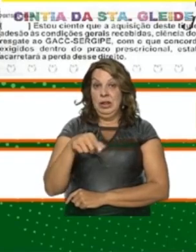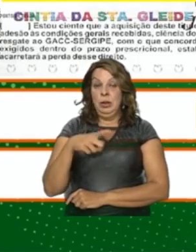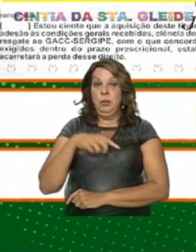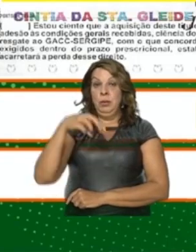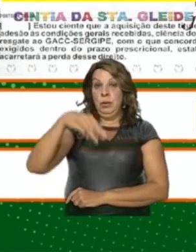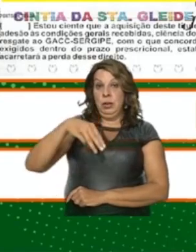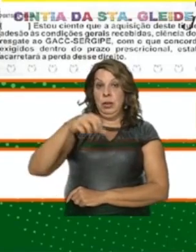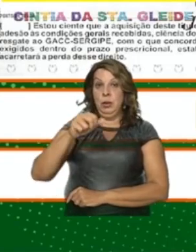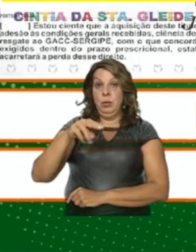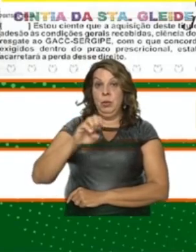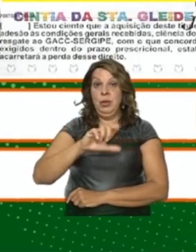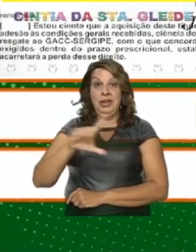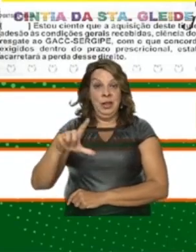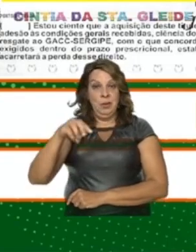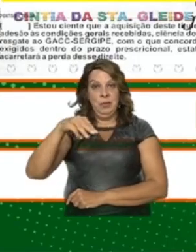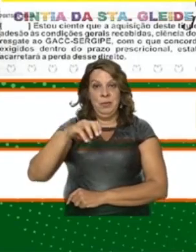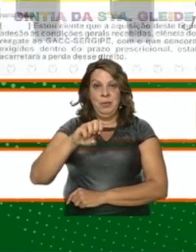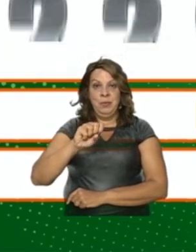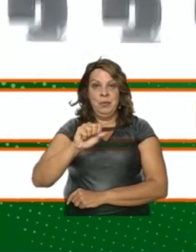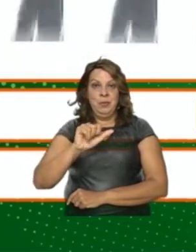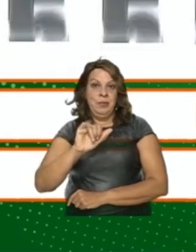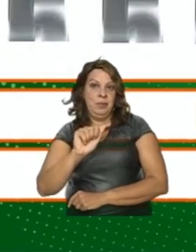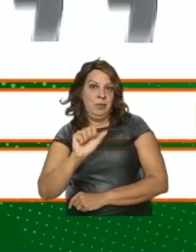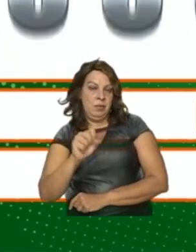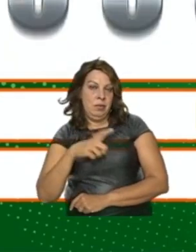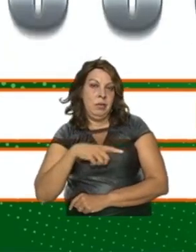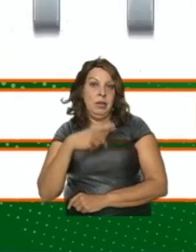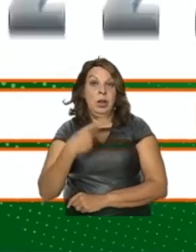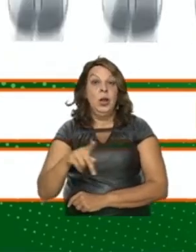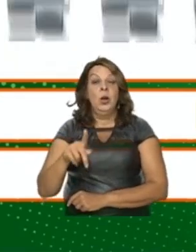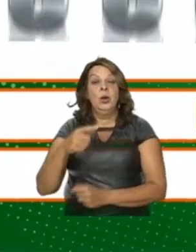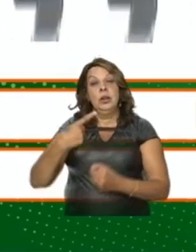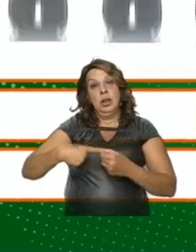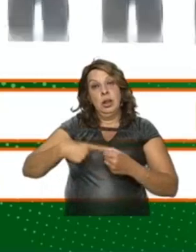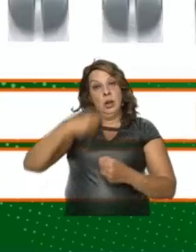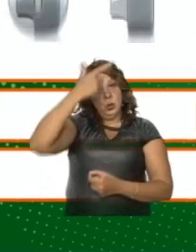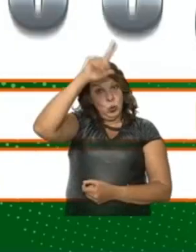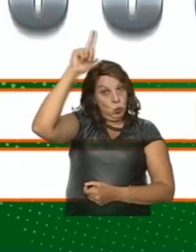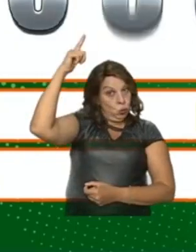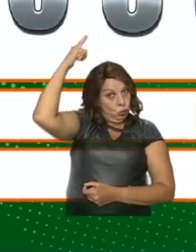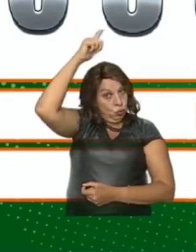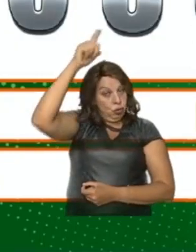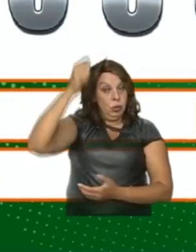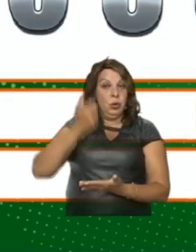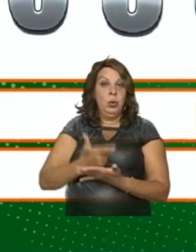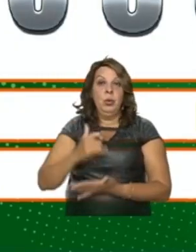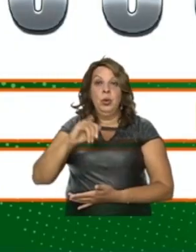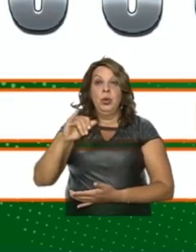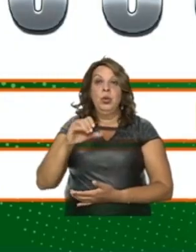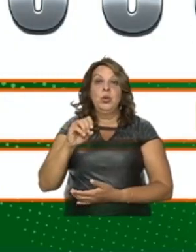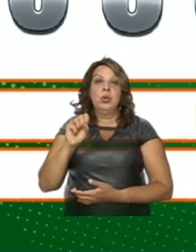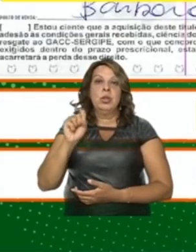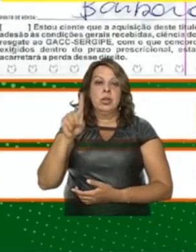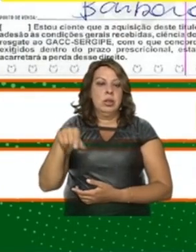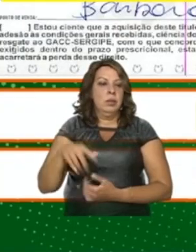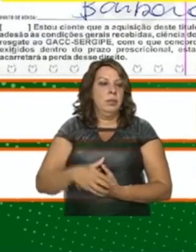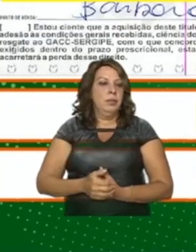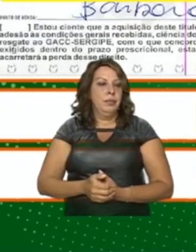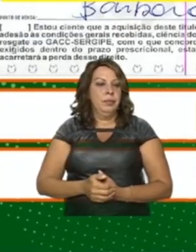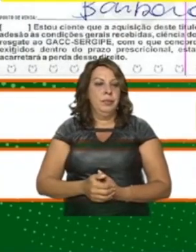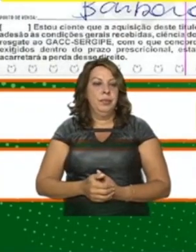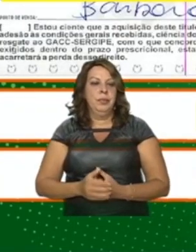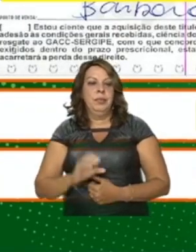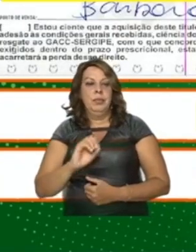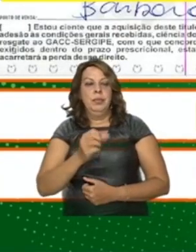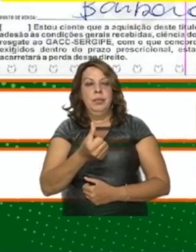título do Manuel Messias dos Santos. E Venaldo, Nossa Senhora de Lourdes, adquiriu com Josi no supermercado Extra. R$500 pra você, Manuel.